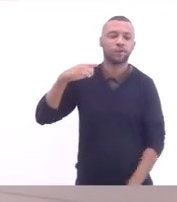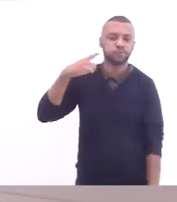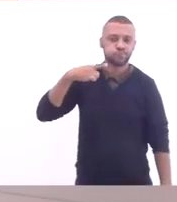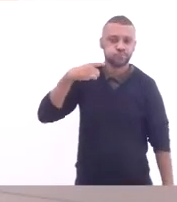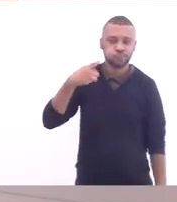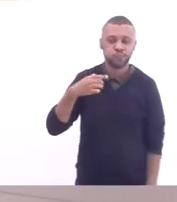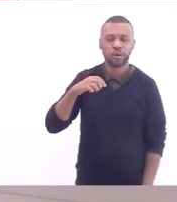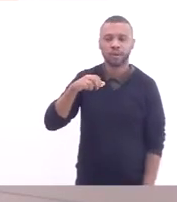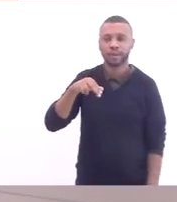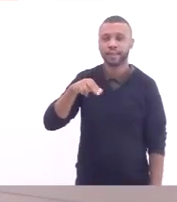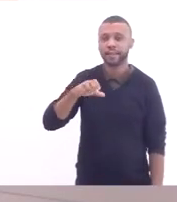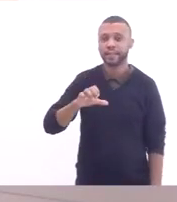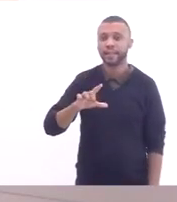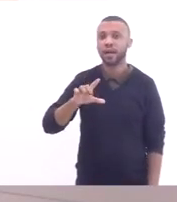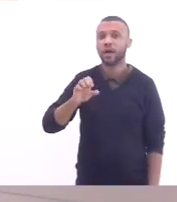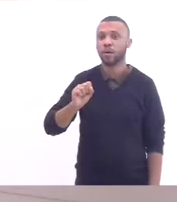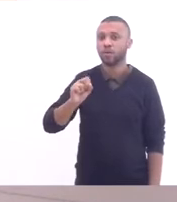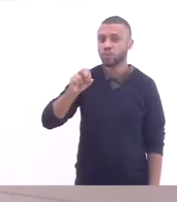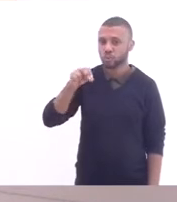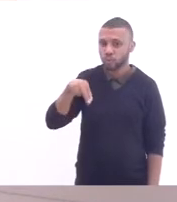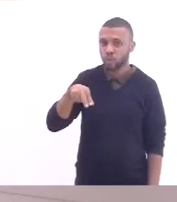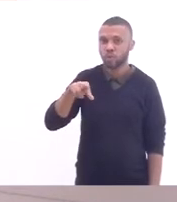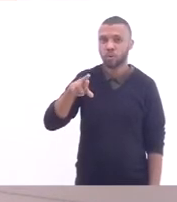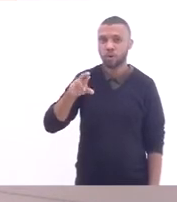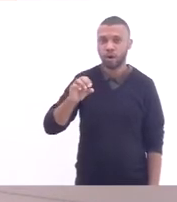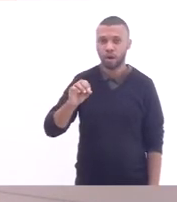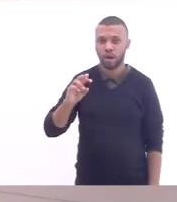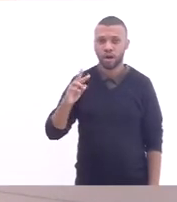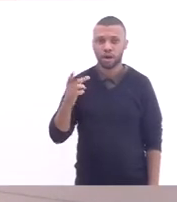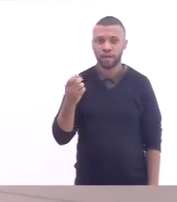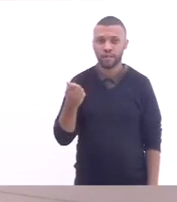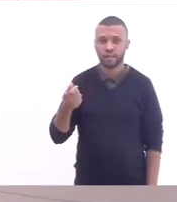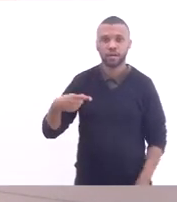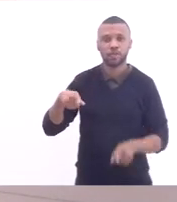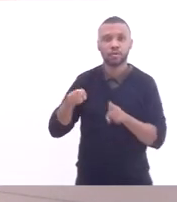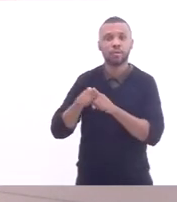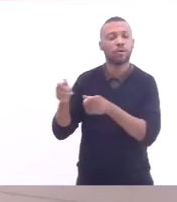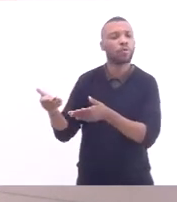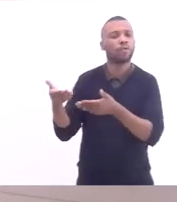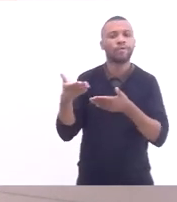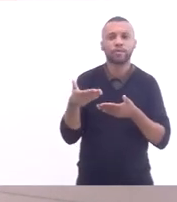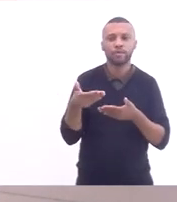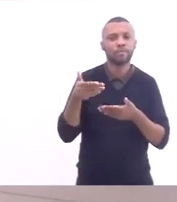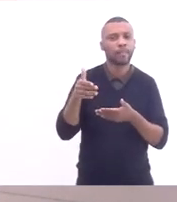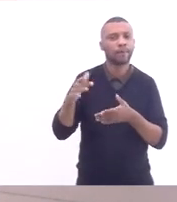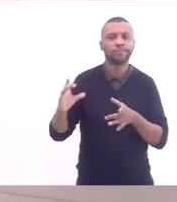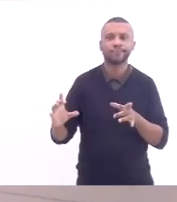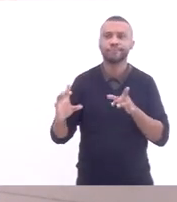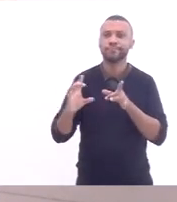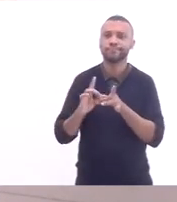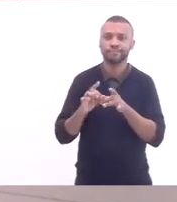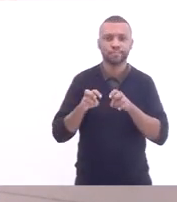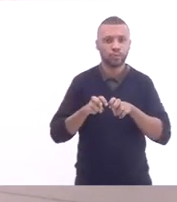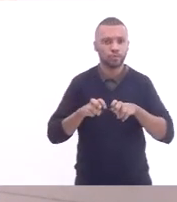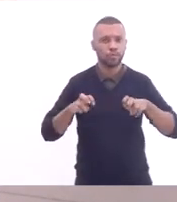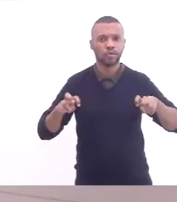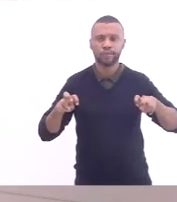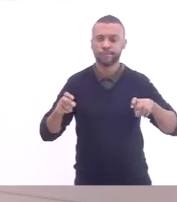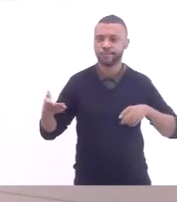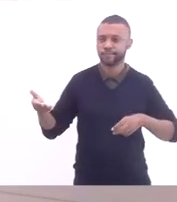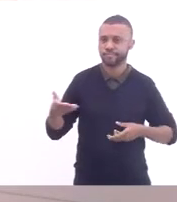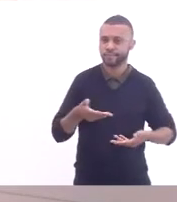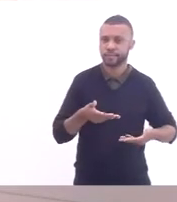Nelson Rocha, a quem também convido para fazer parte da mesa.